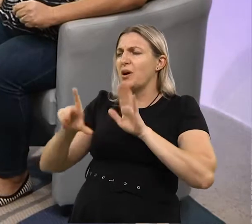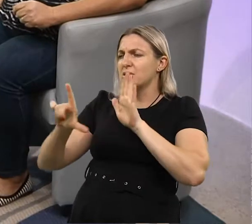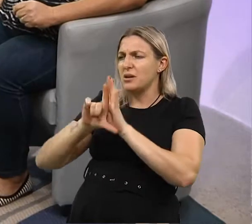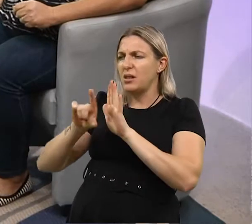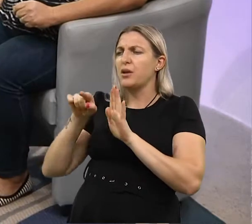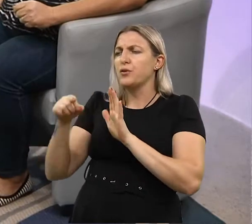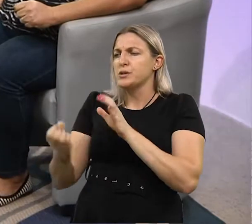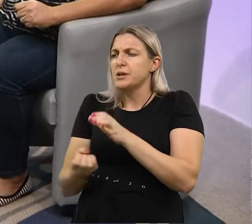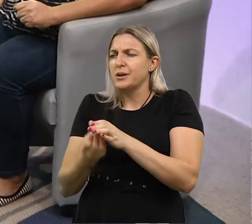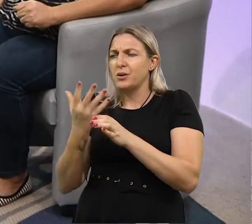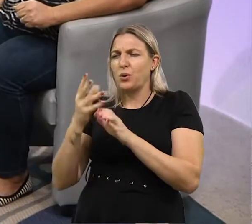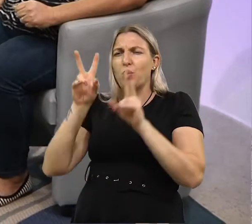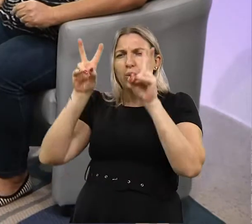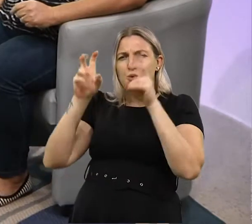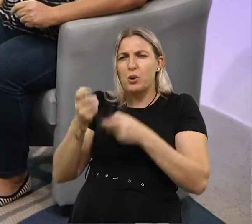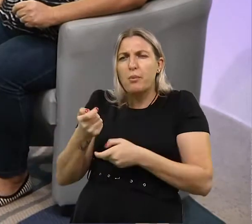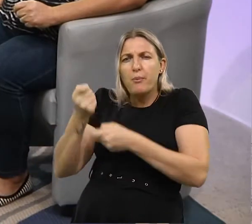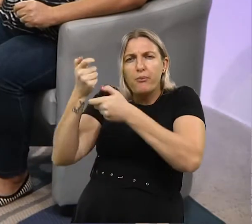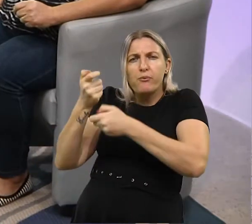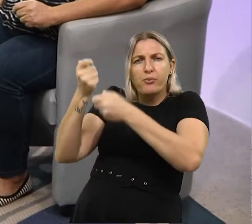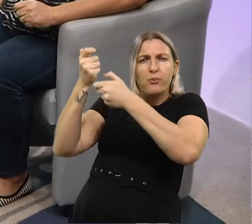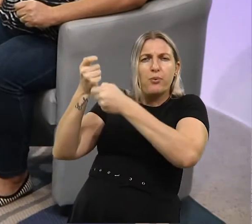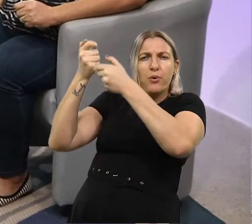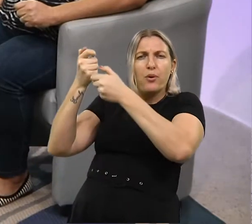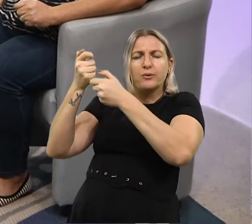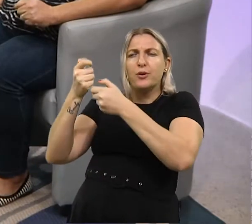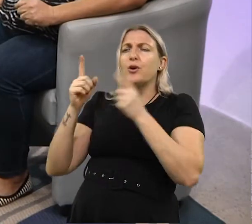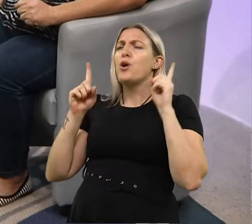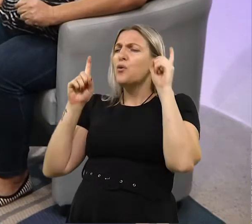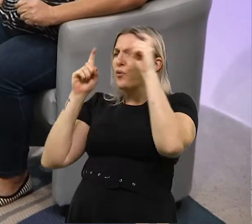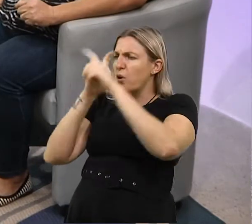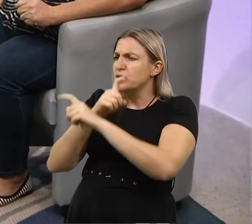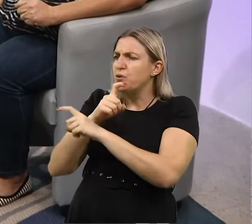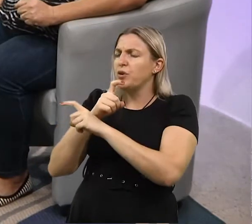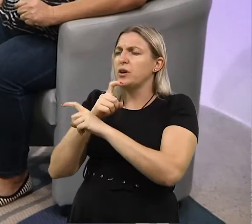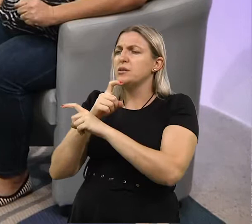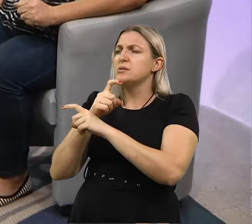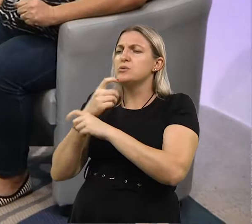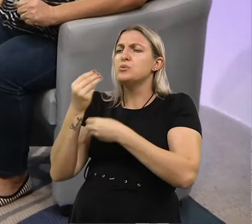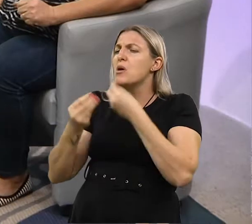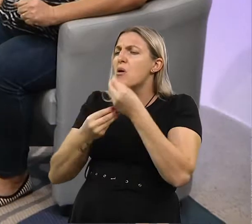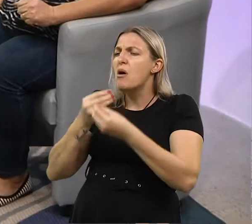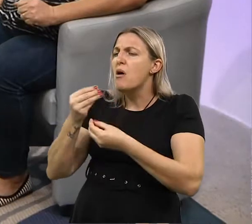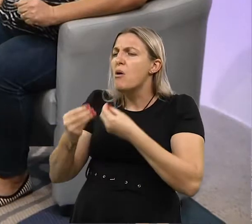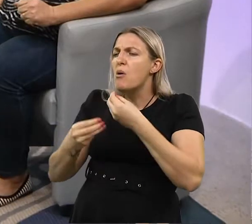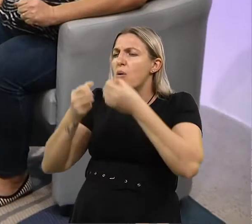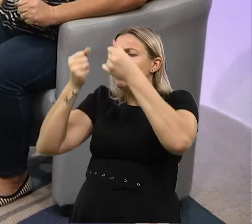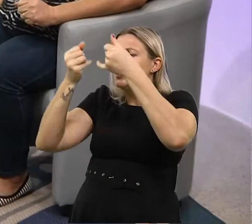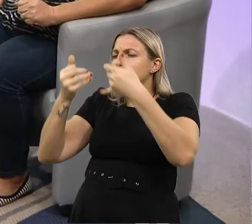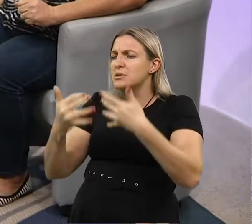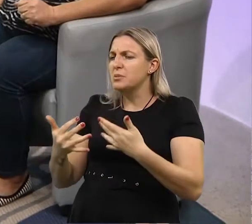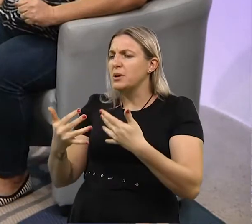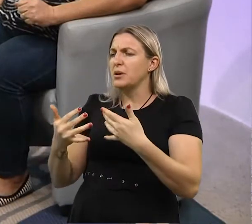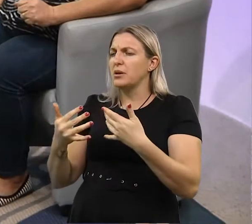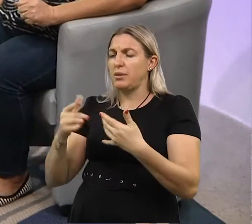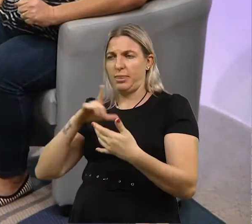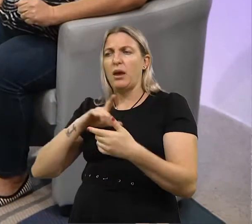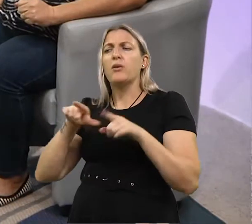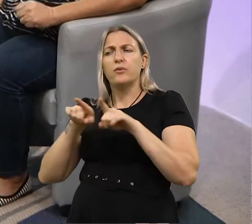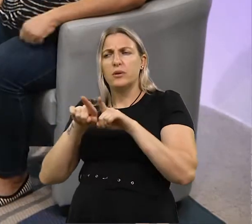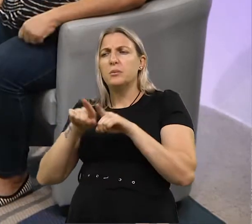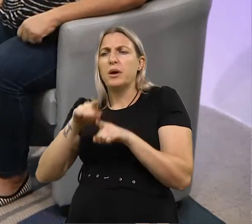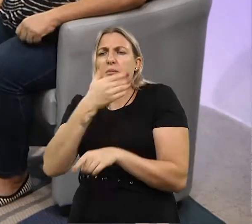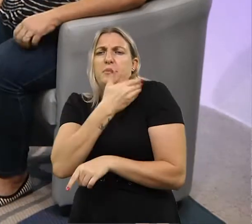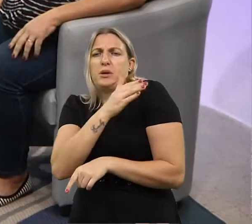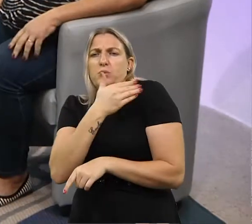dos fogos e tal. Foi difícil lidar com tudo isso? Conta pra nós. Especialmente até porque preconceitos em relação a gênero,